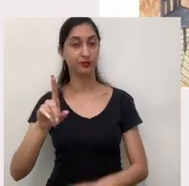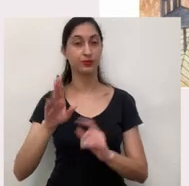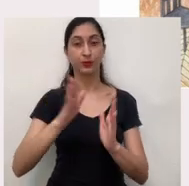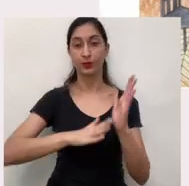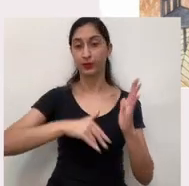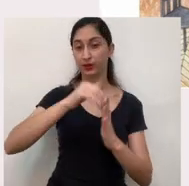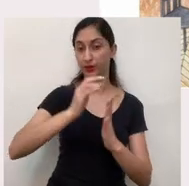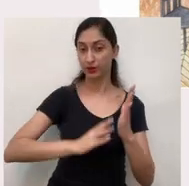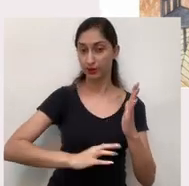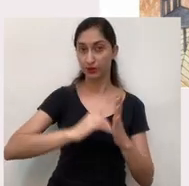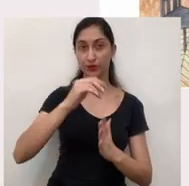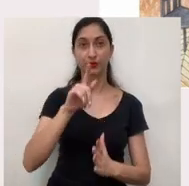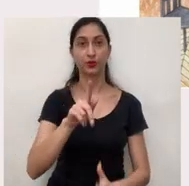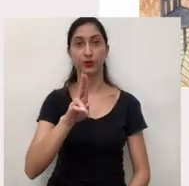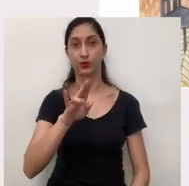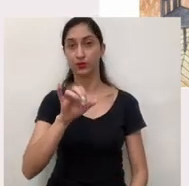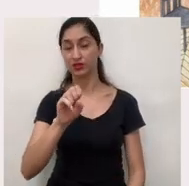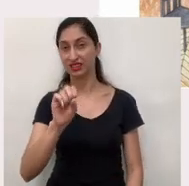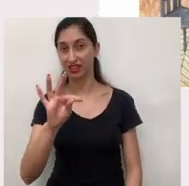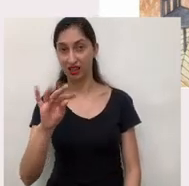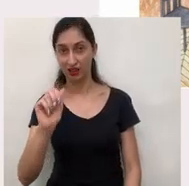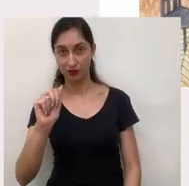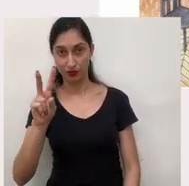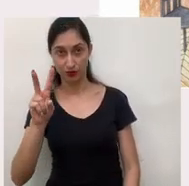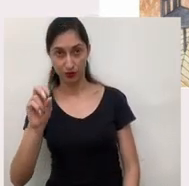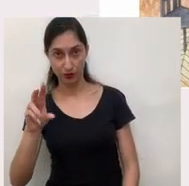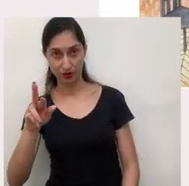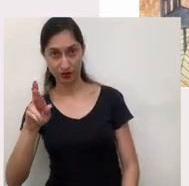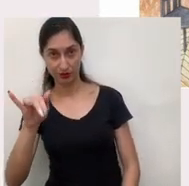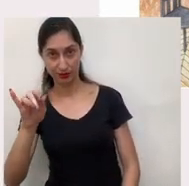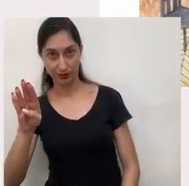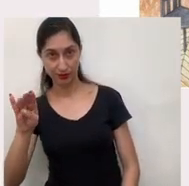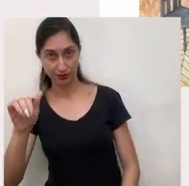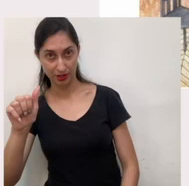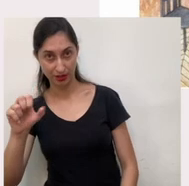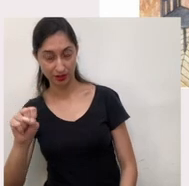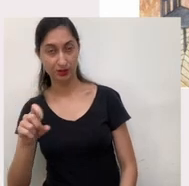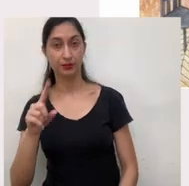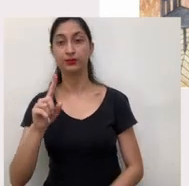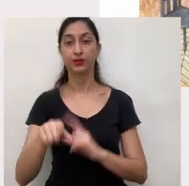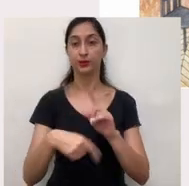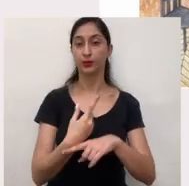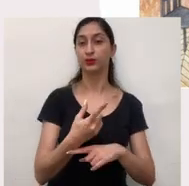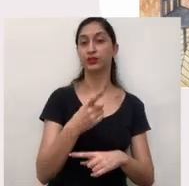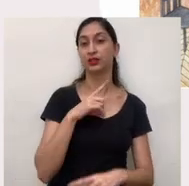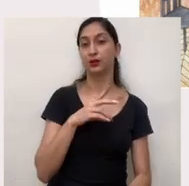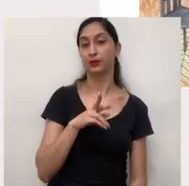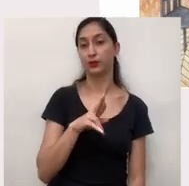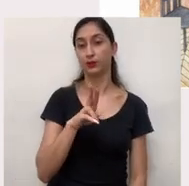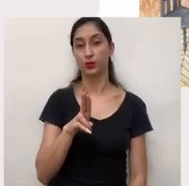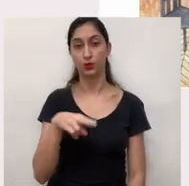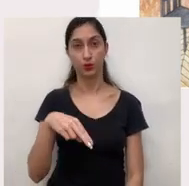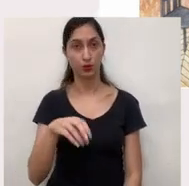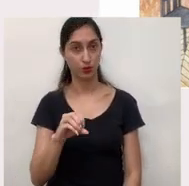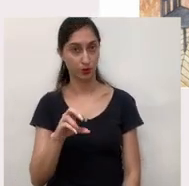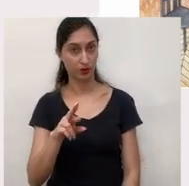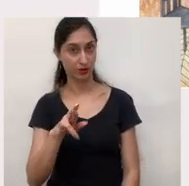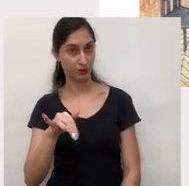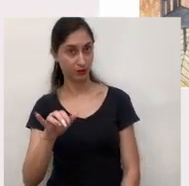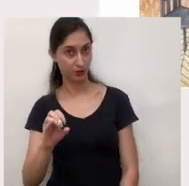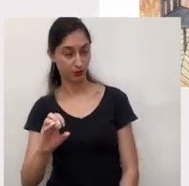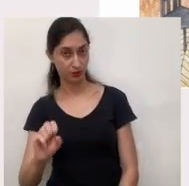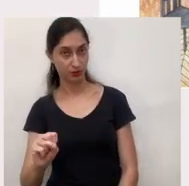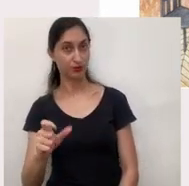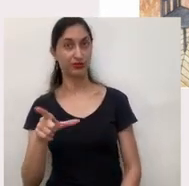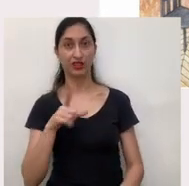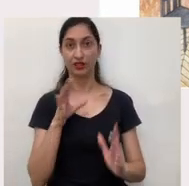uma pintura do Gustavo Ribas, uma monotipia do Bruno Rios, um livro de artista